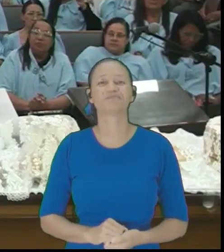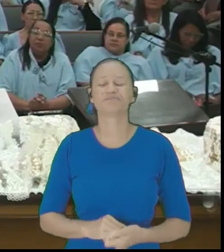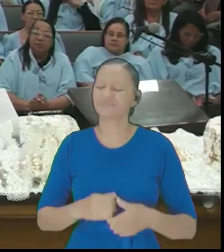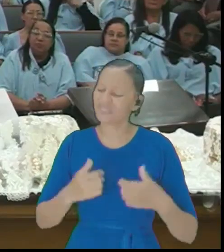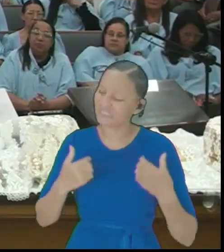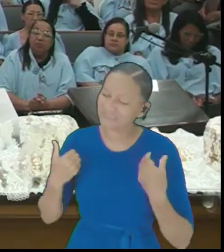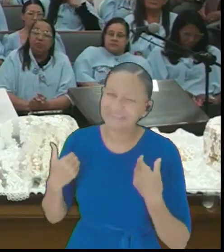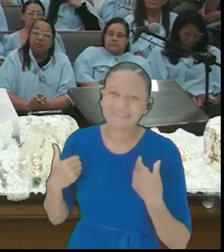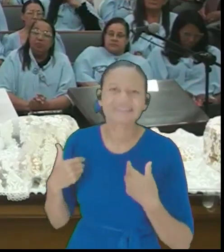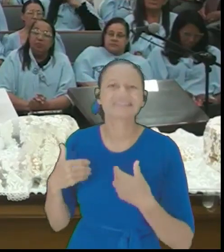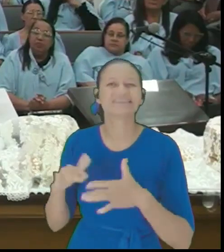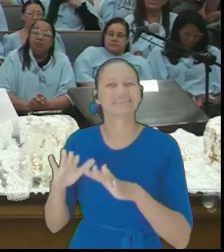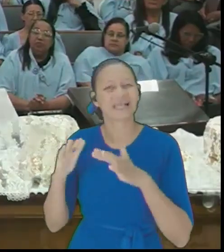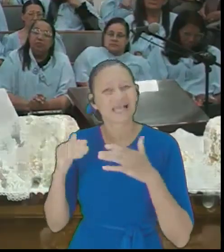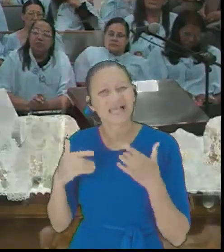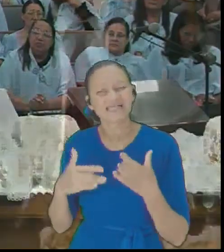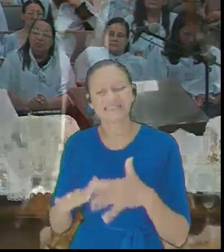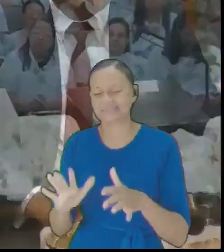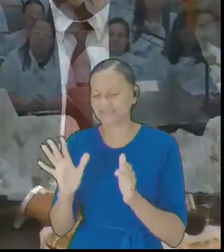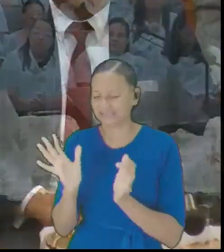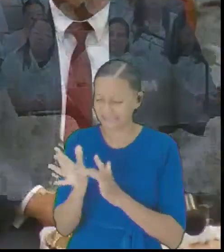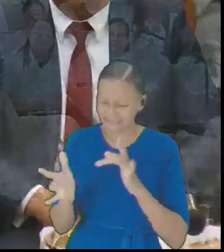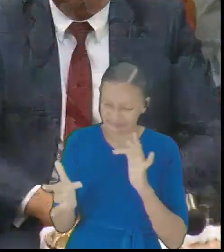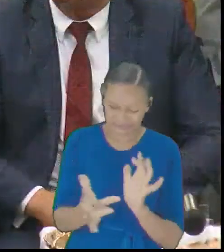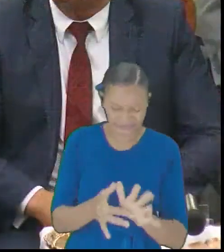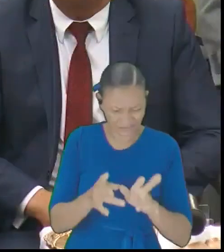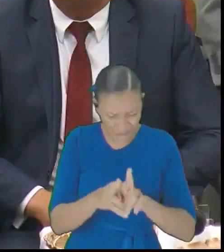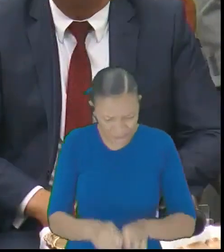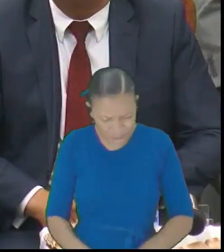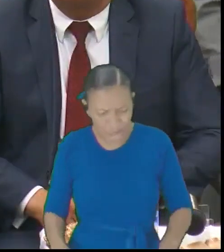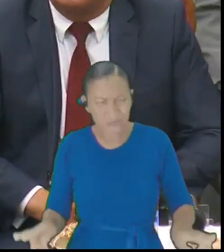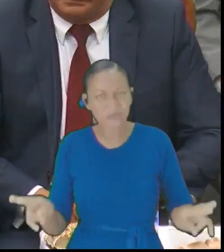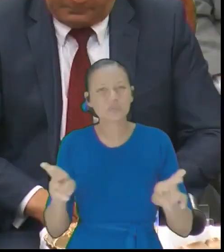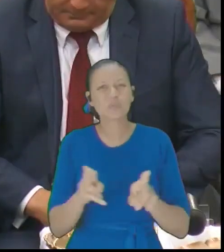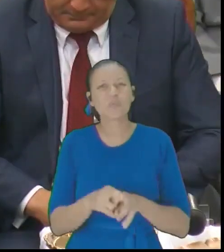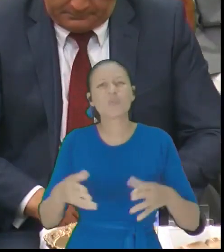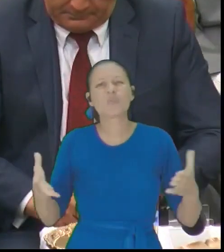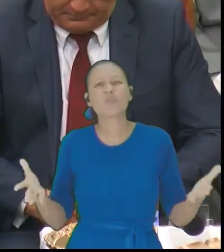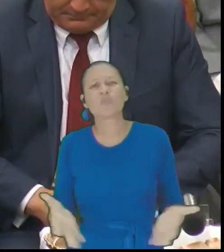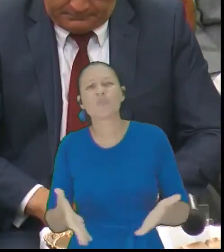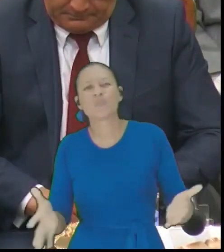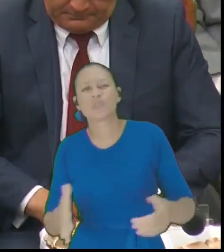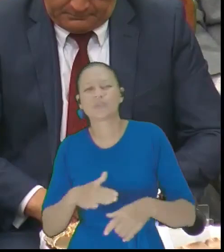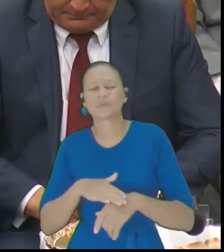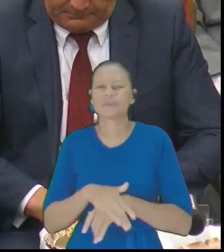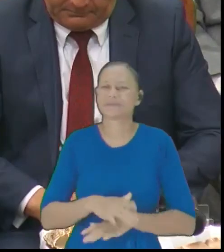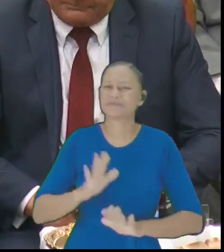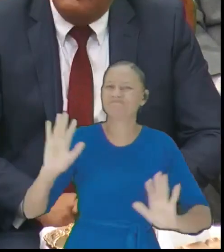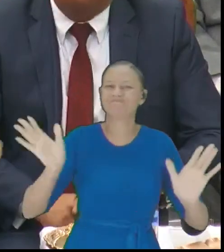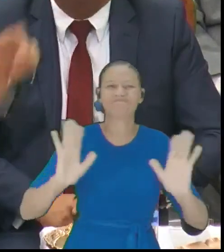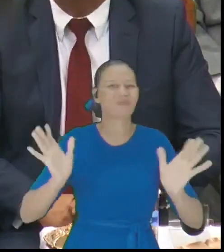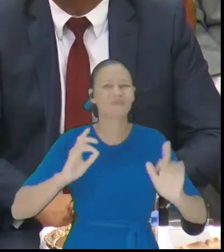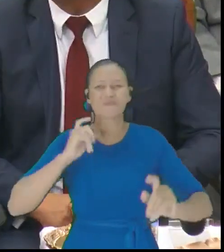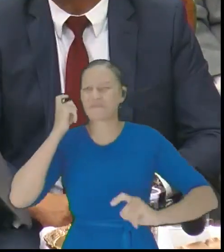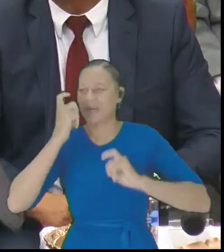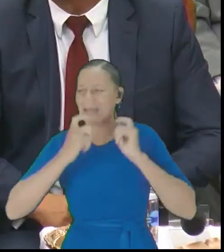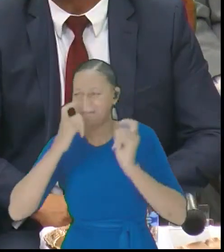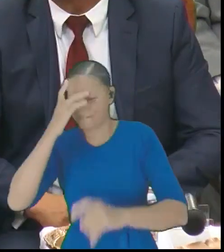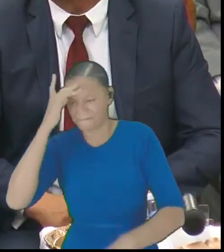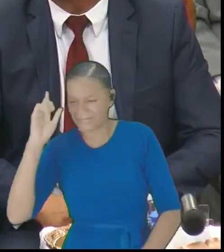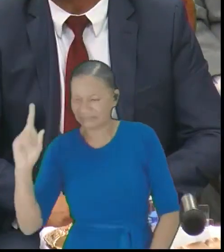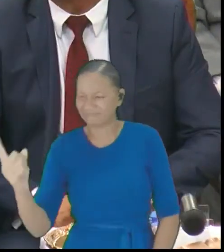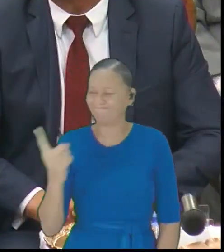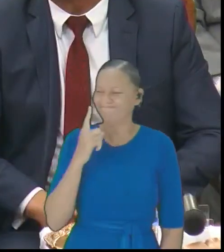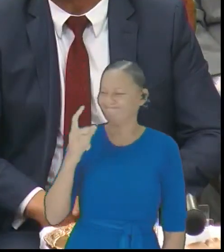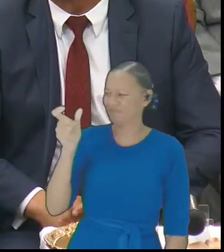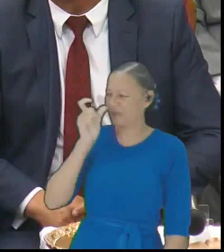Deixa Jesus restaurar nesta noite, não importa quem foi que feriu, há um Cristo aqui